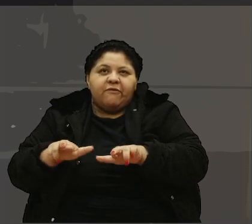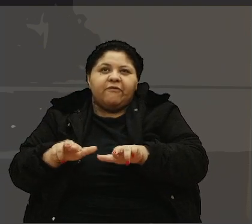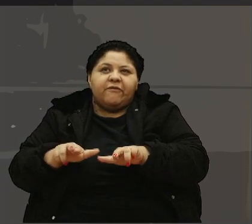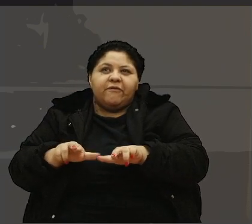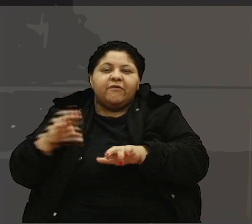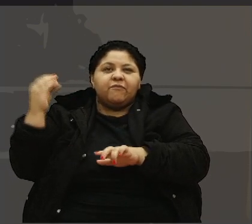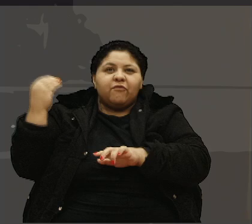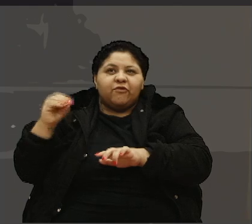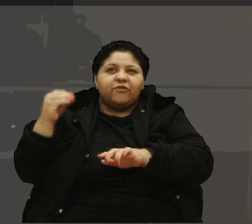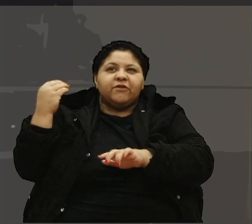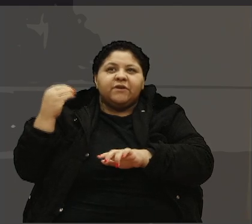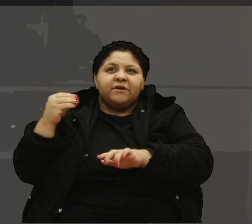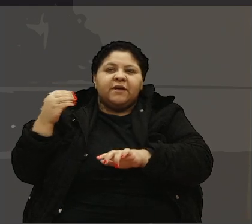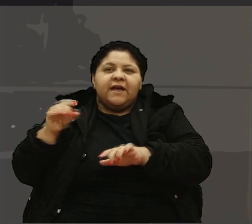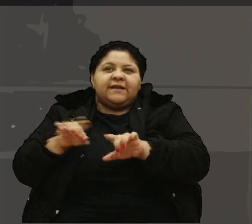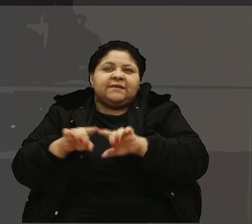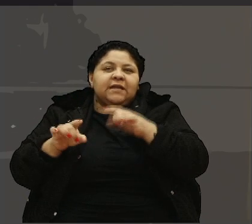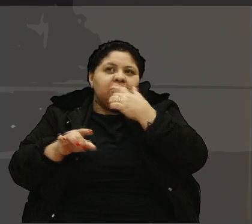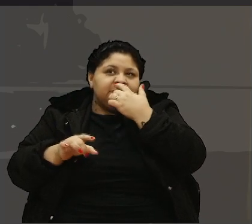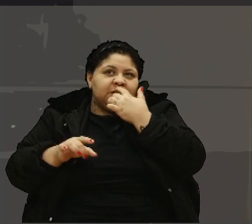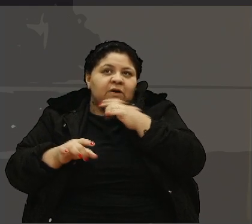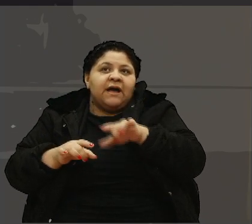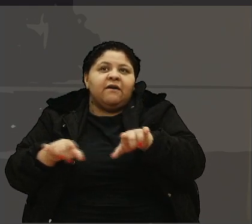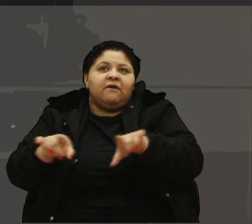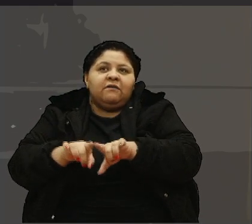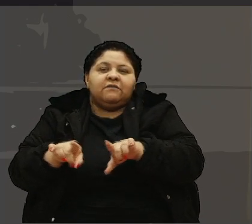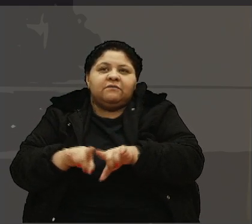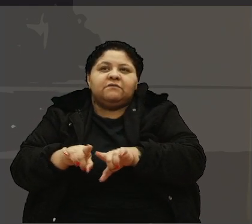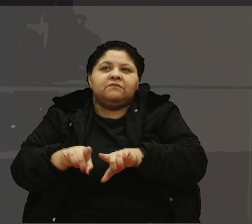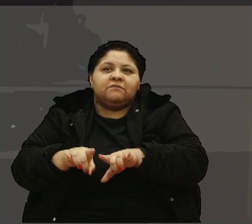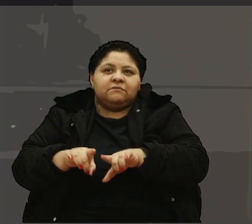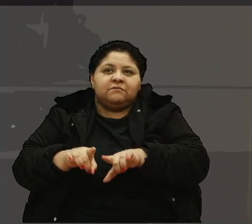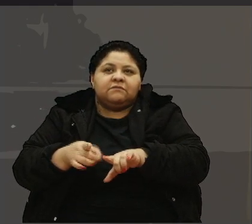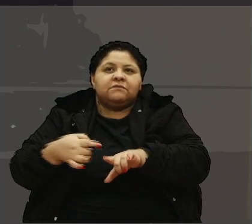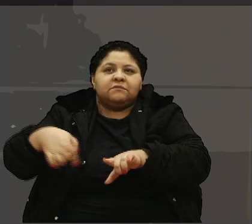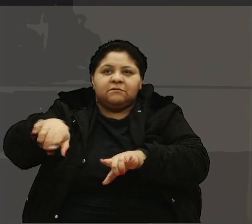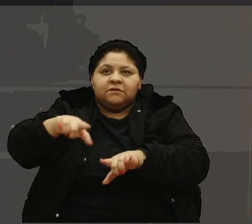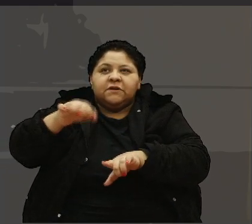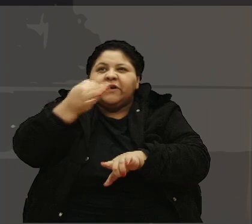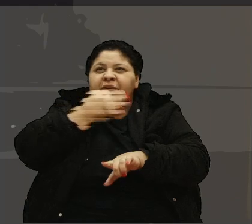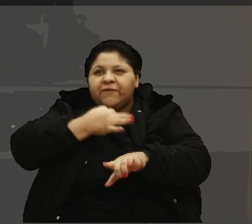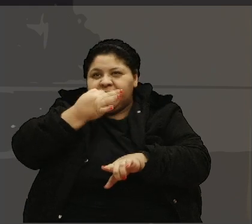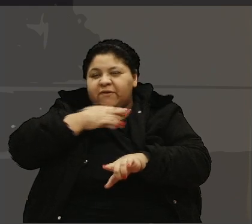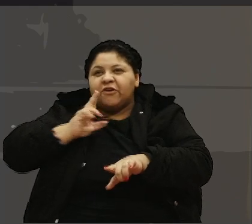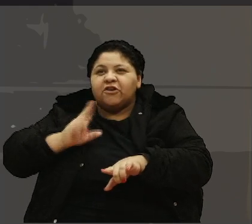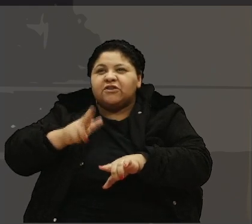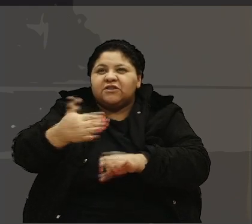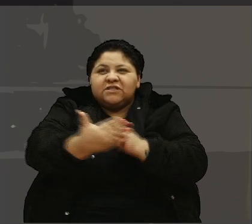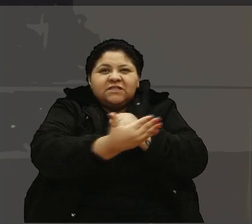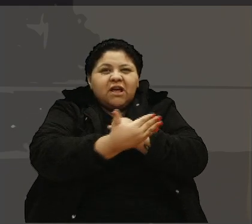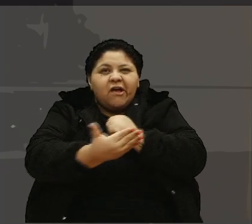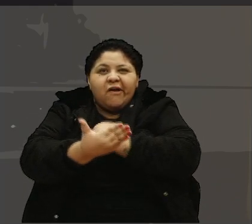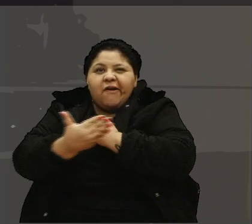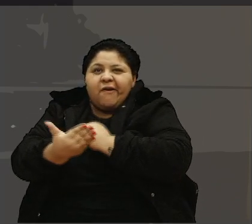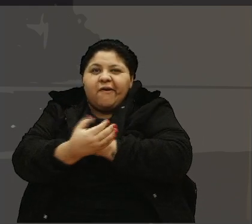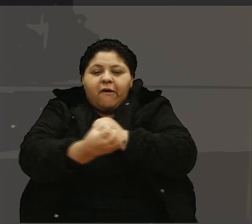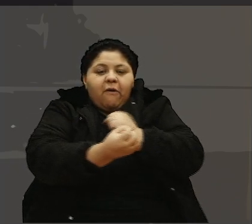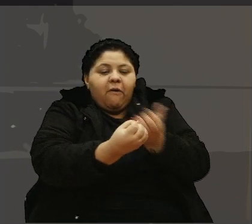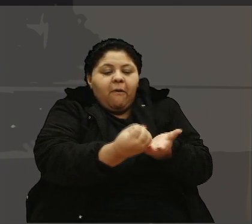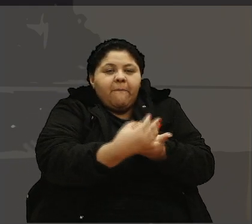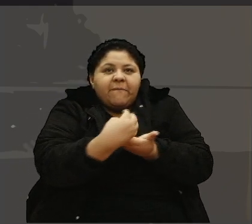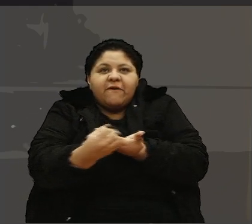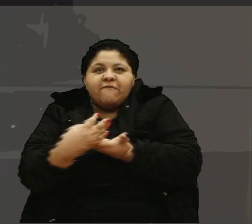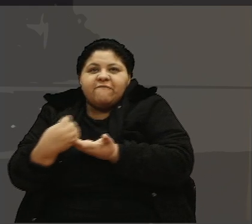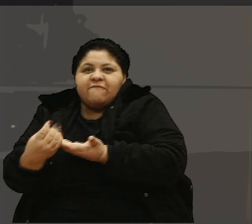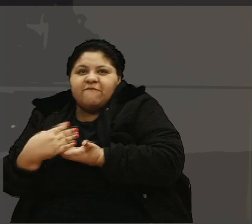Porto Alegre, Gravataí, sempre muito empenhado aqui com a comunidade caxiense, sempre ajudando a destinar verbas, também